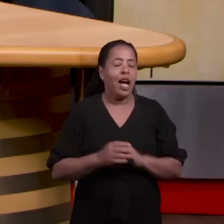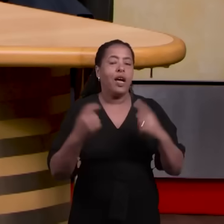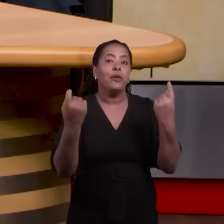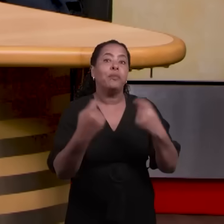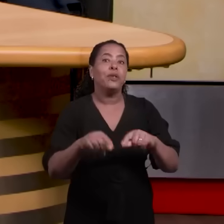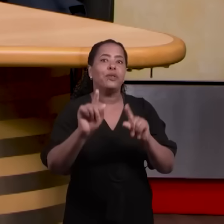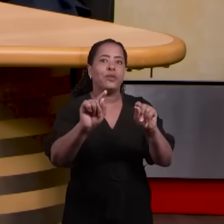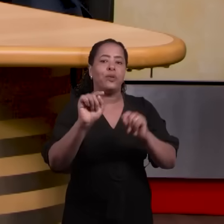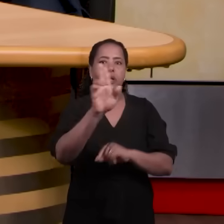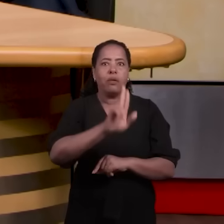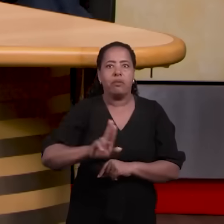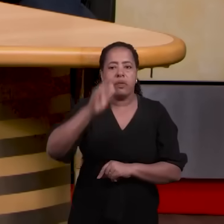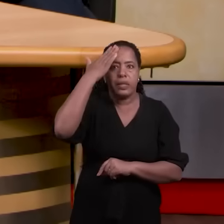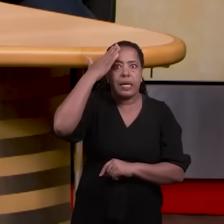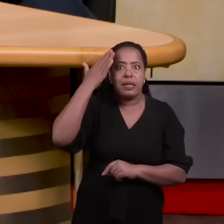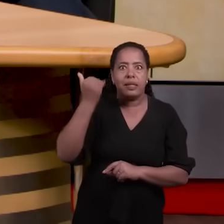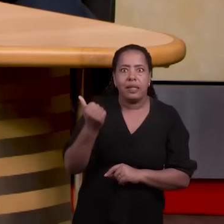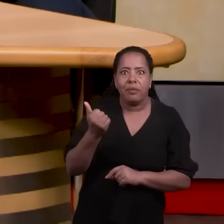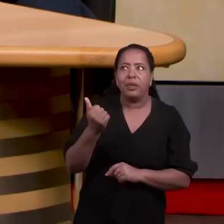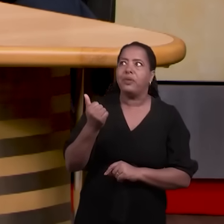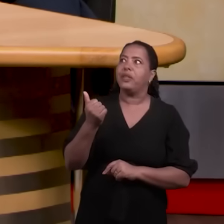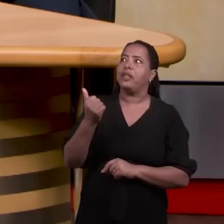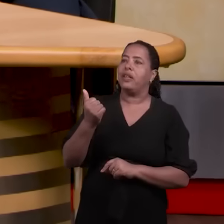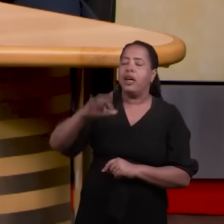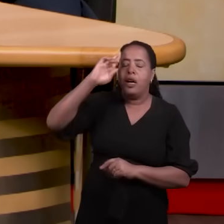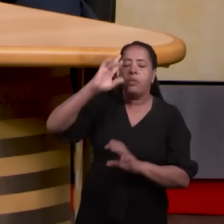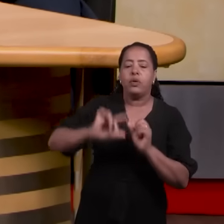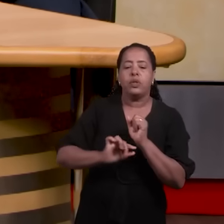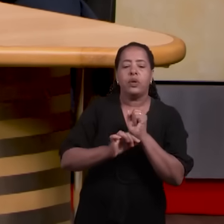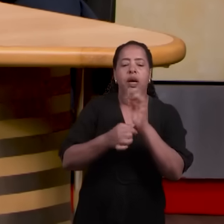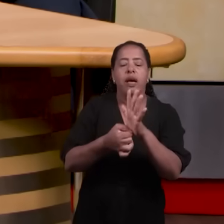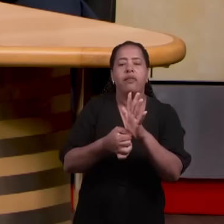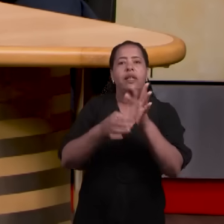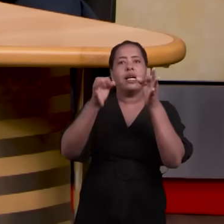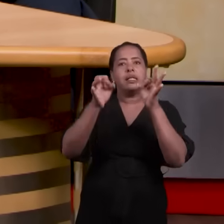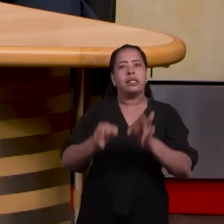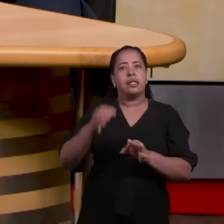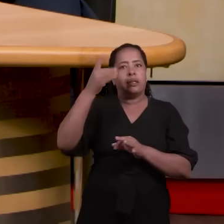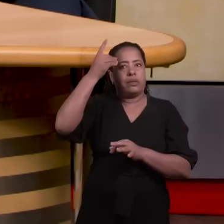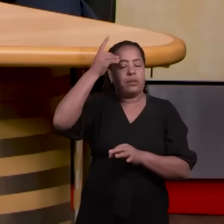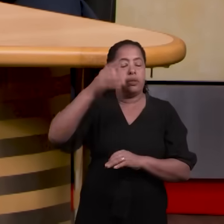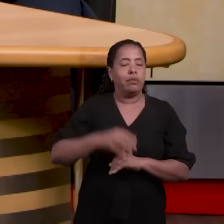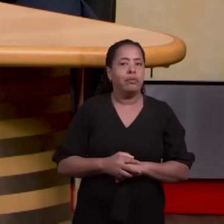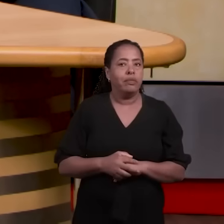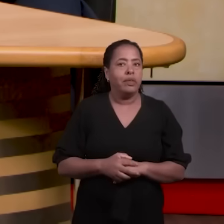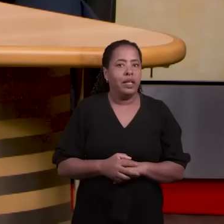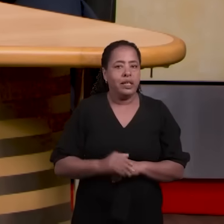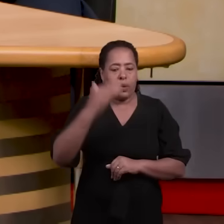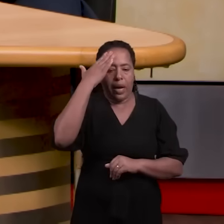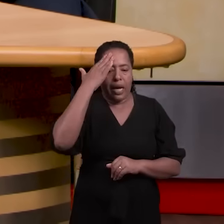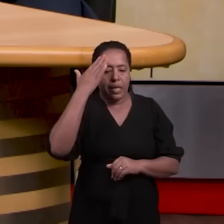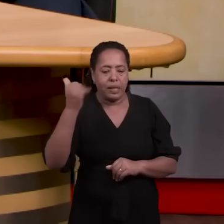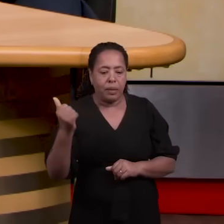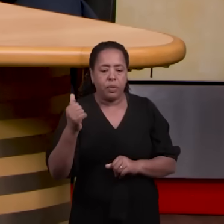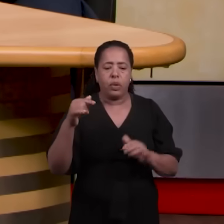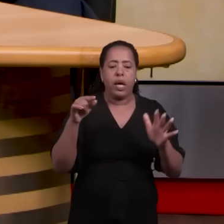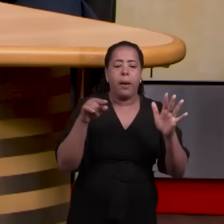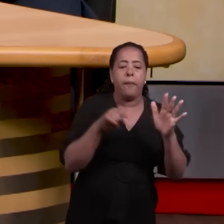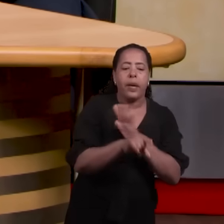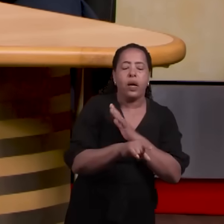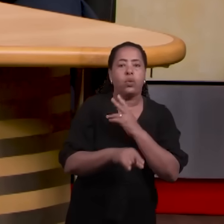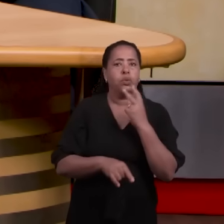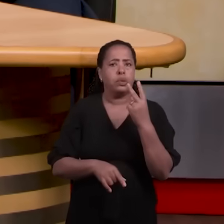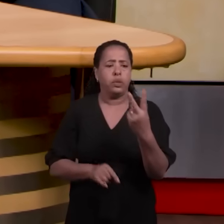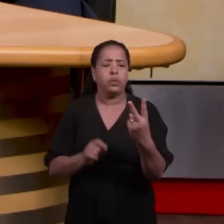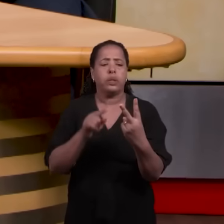você não usa a sabedoria ali, você perdeu o dom. Perdeu o dom. Na aplicação do dom, a sabedoria acho que leva a fazer